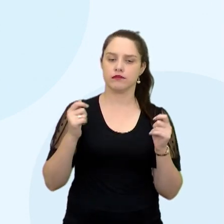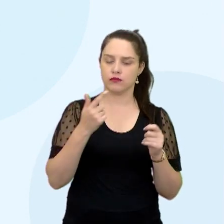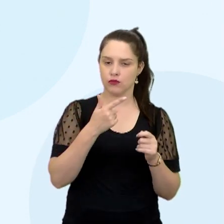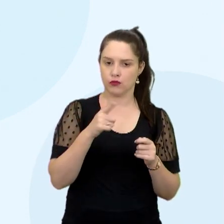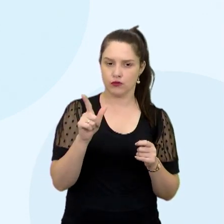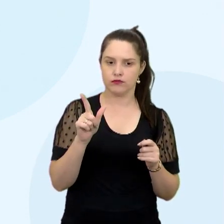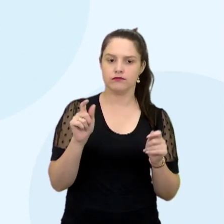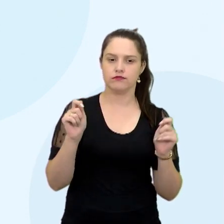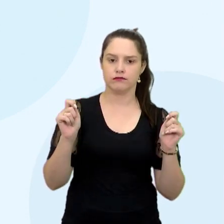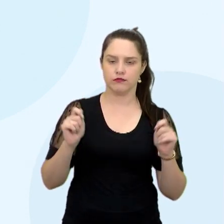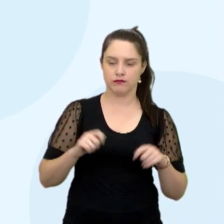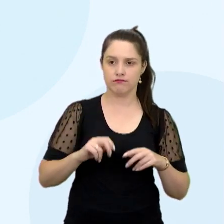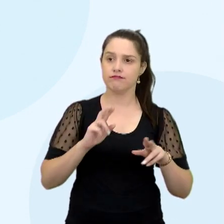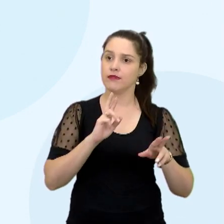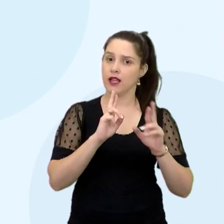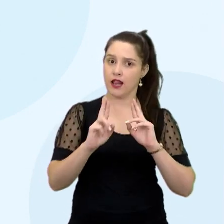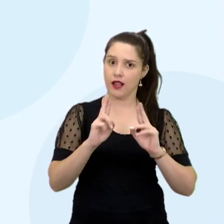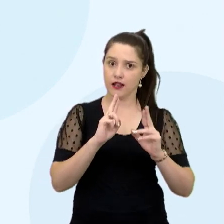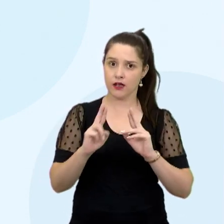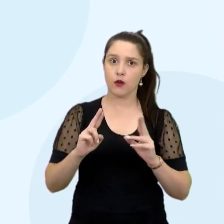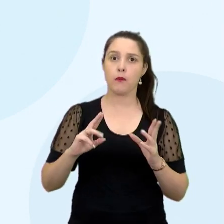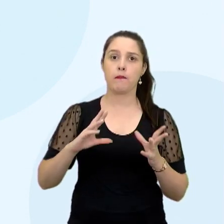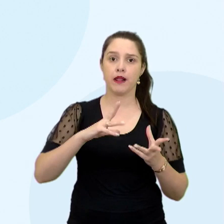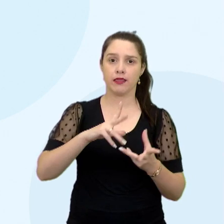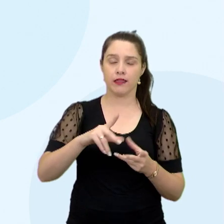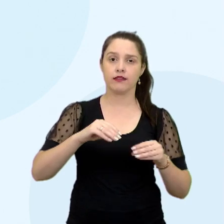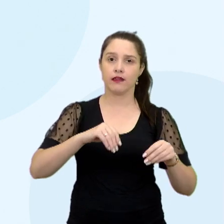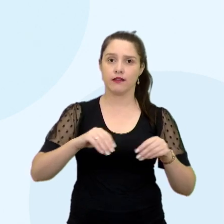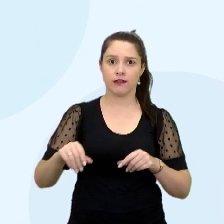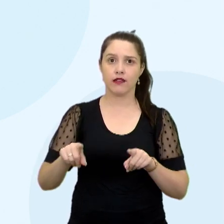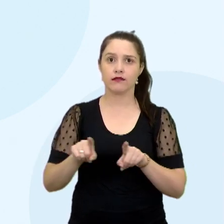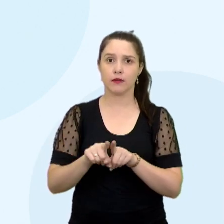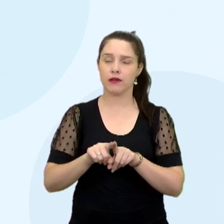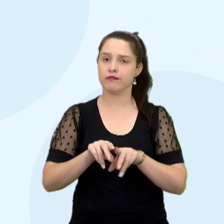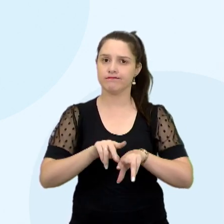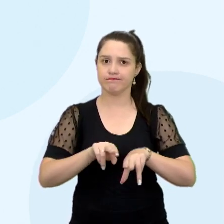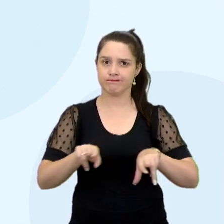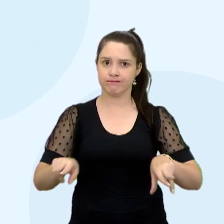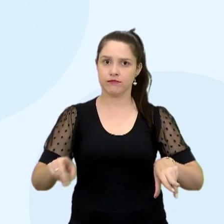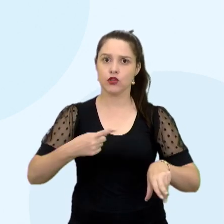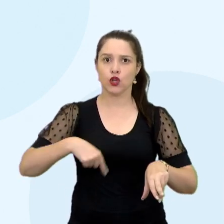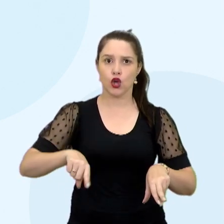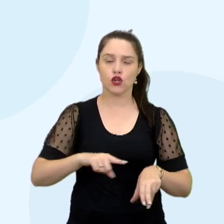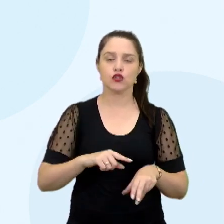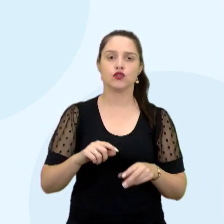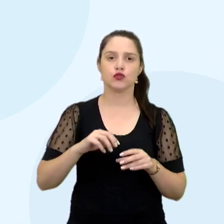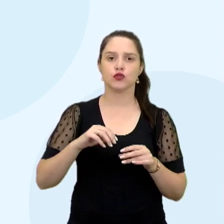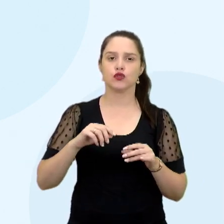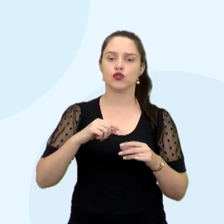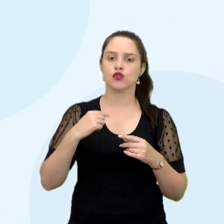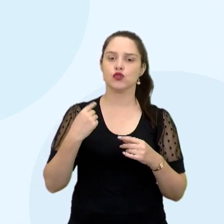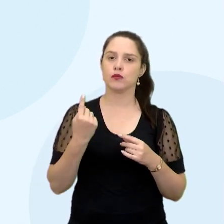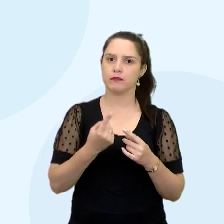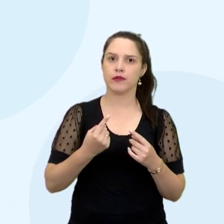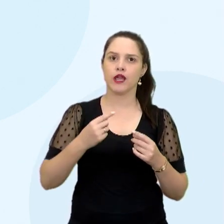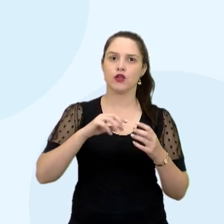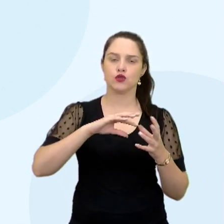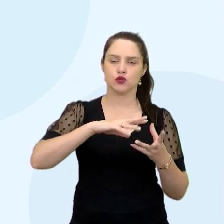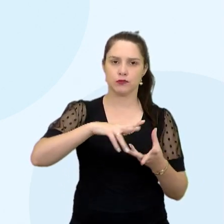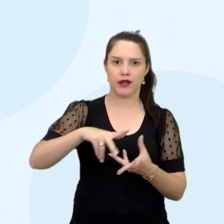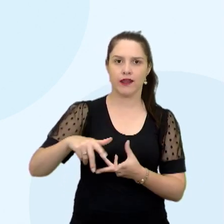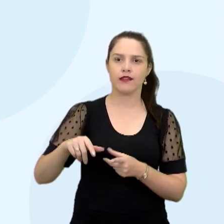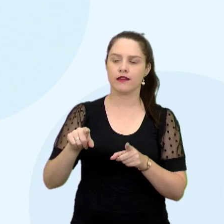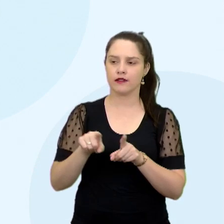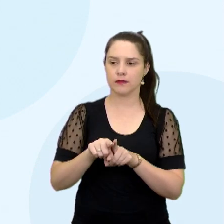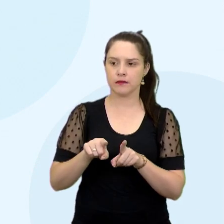tempo em relação ao planeta Terra, um pouco mais aí de 10% do nosso tempo geológico no planeta, ele tem aí uma